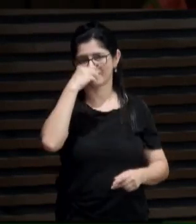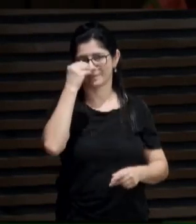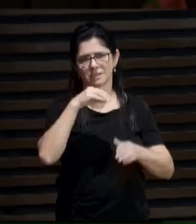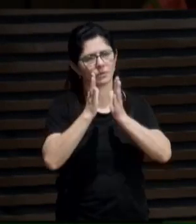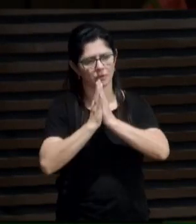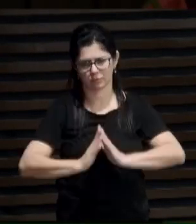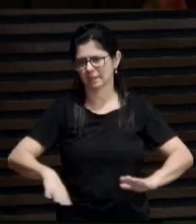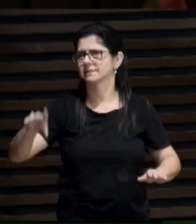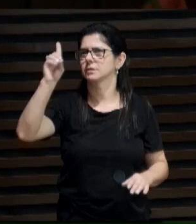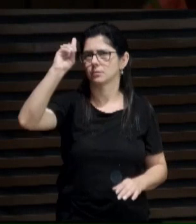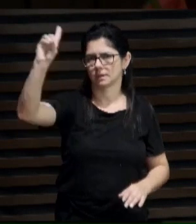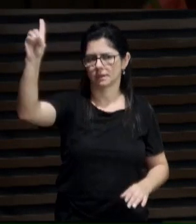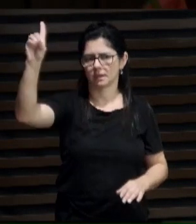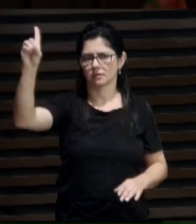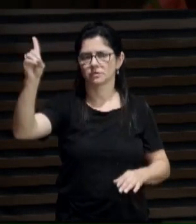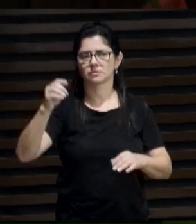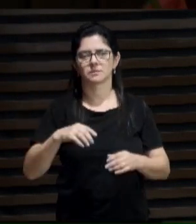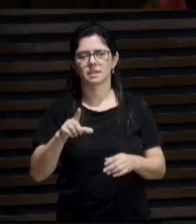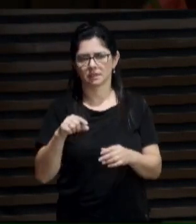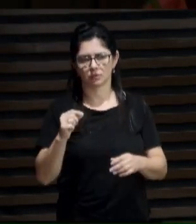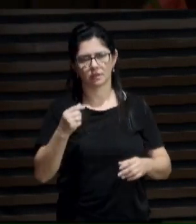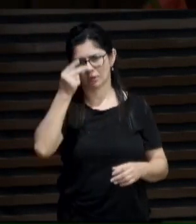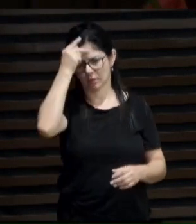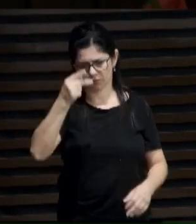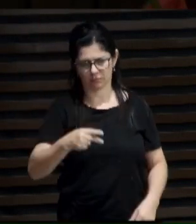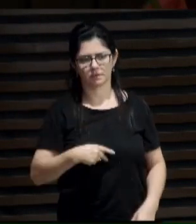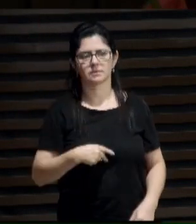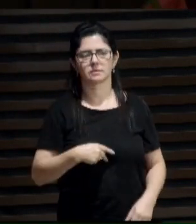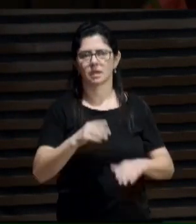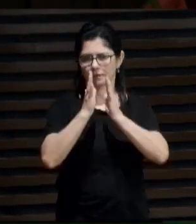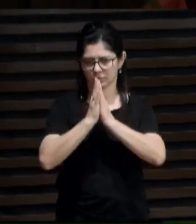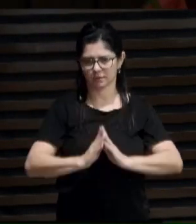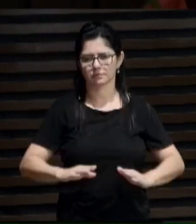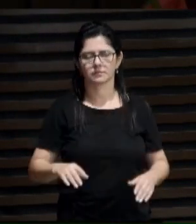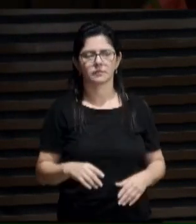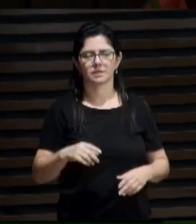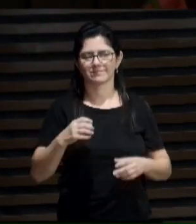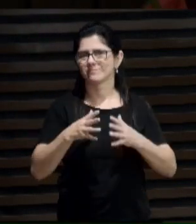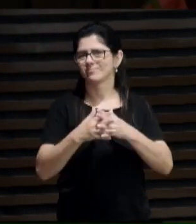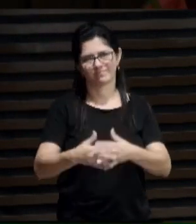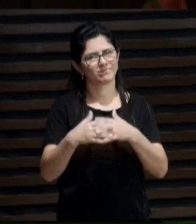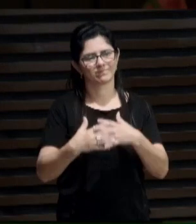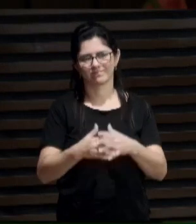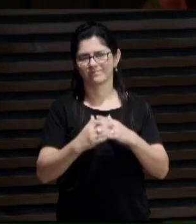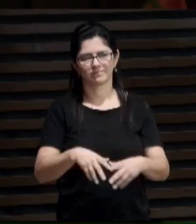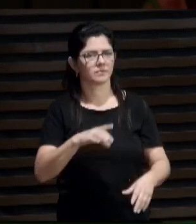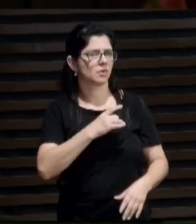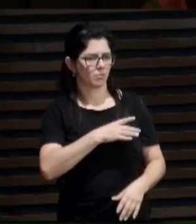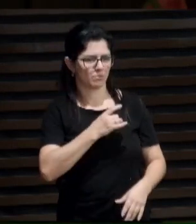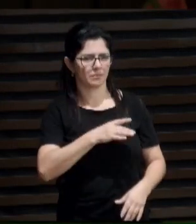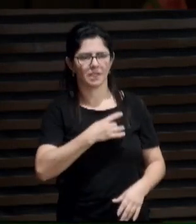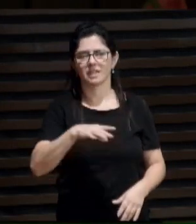e escolheu adorar a si mesmo. Confusos, com medo e